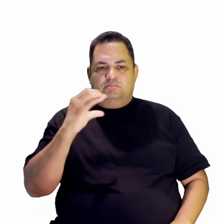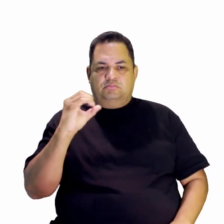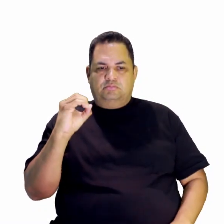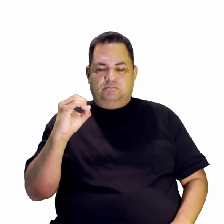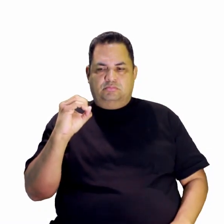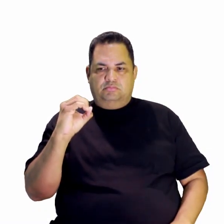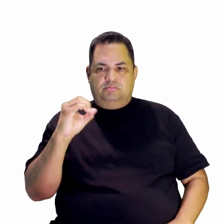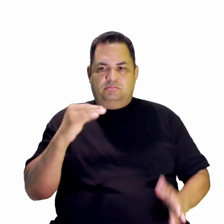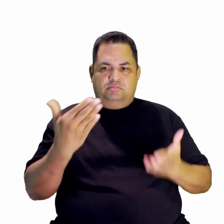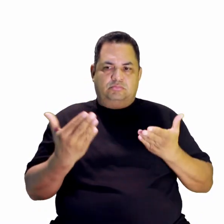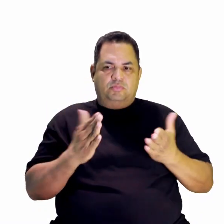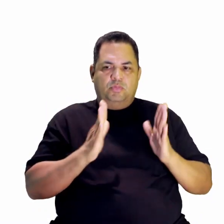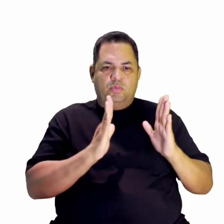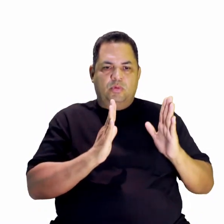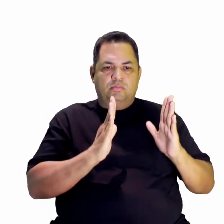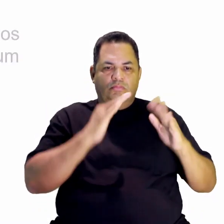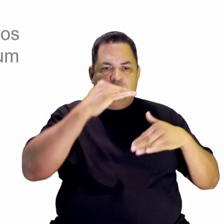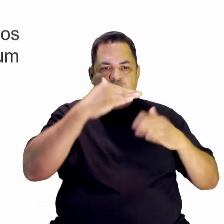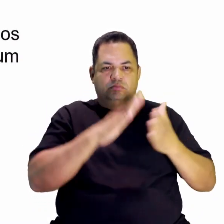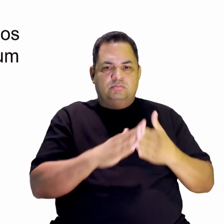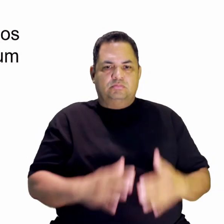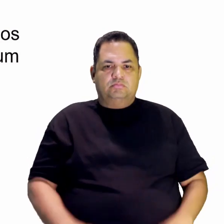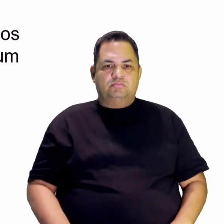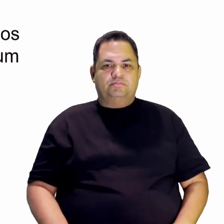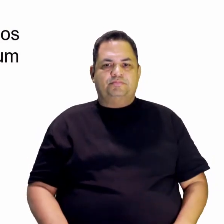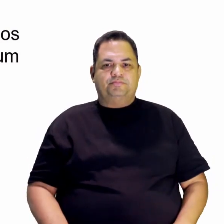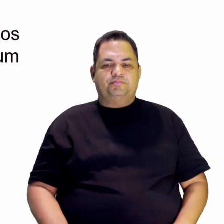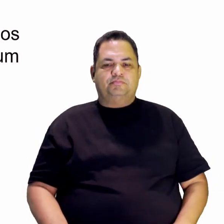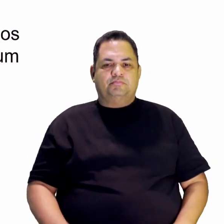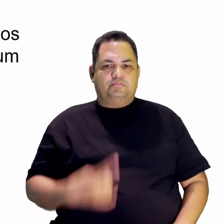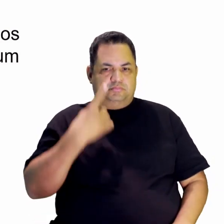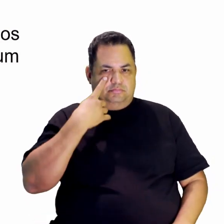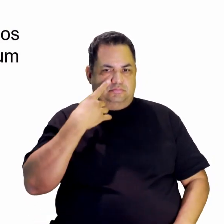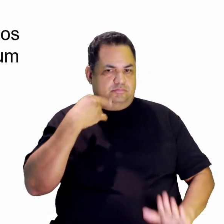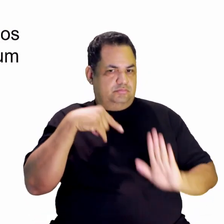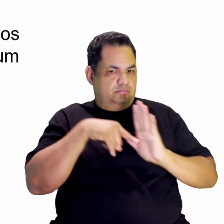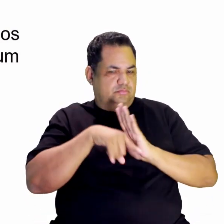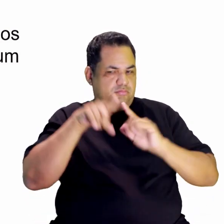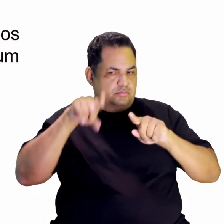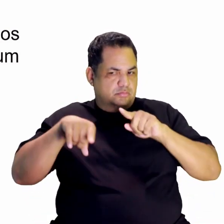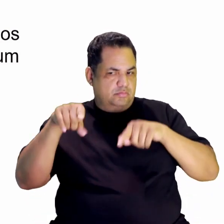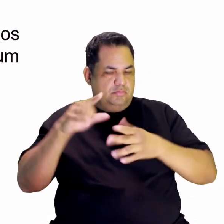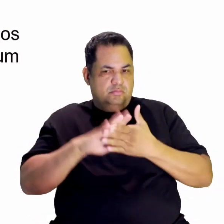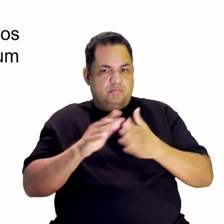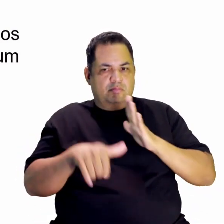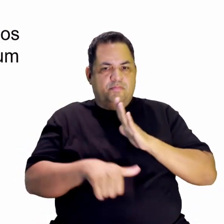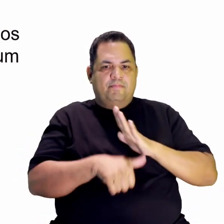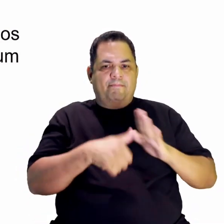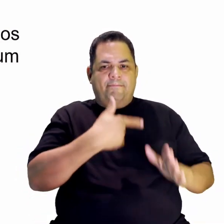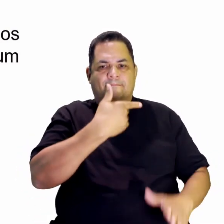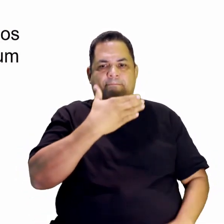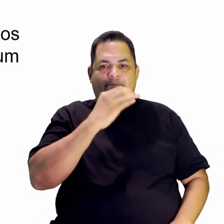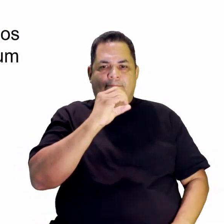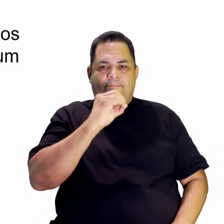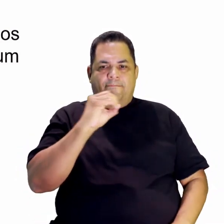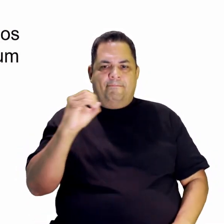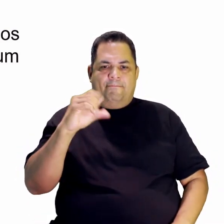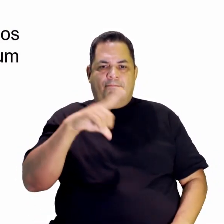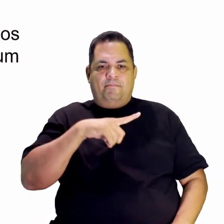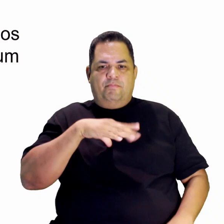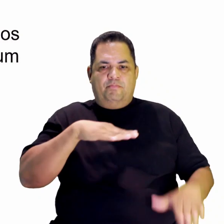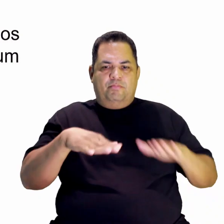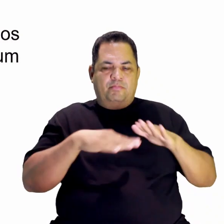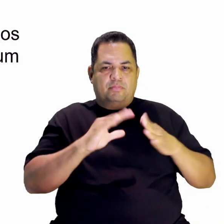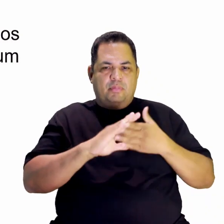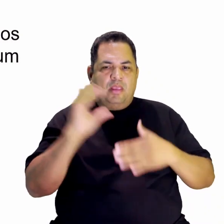e saber onde essas caixas vão estar. Analisando o gráfico, nós percebemos que nos primeiros 20 segundos, temos um